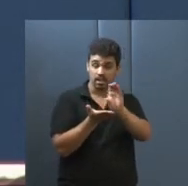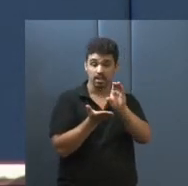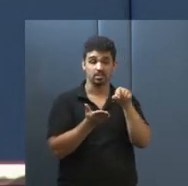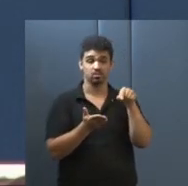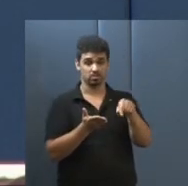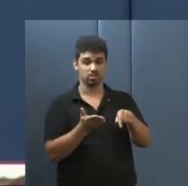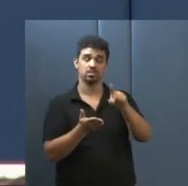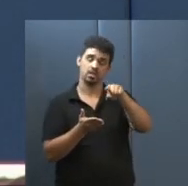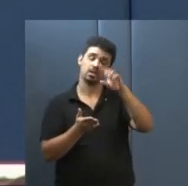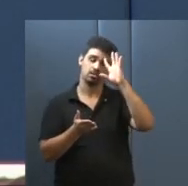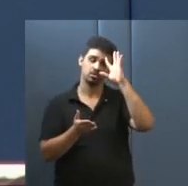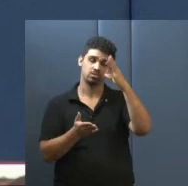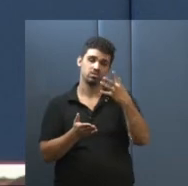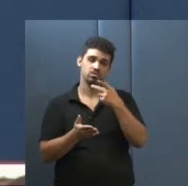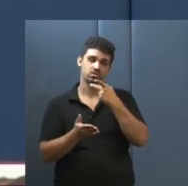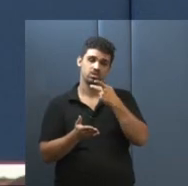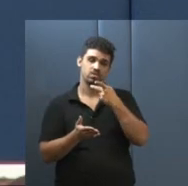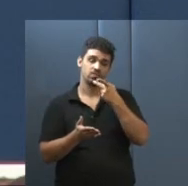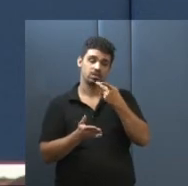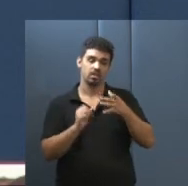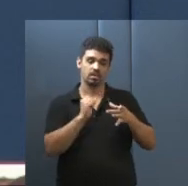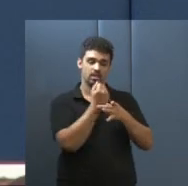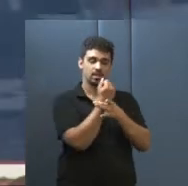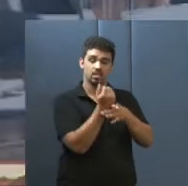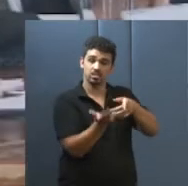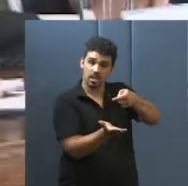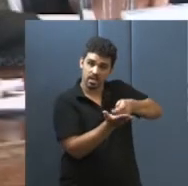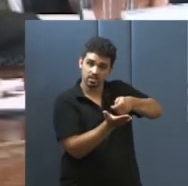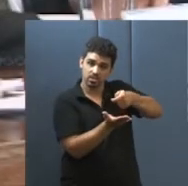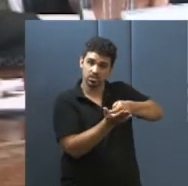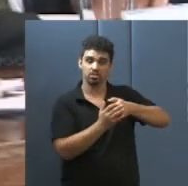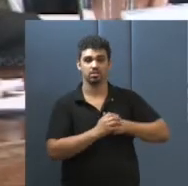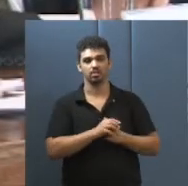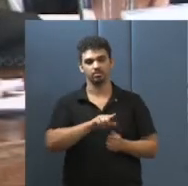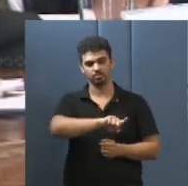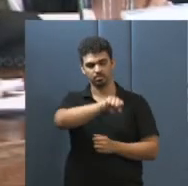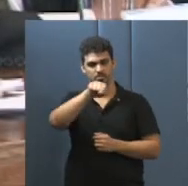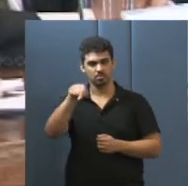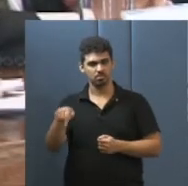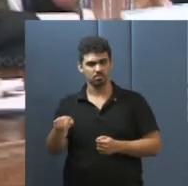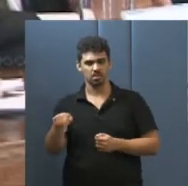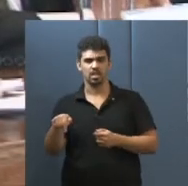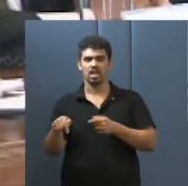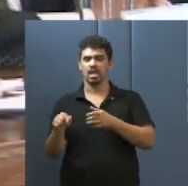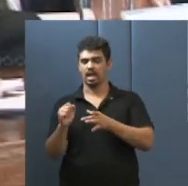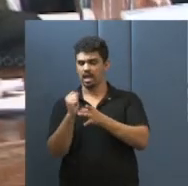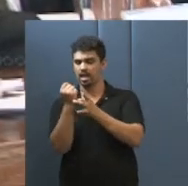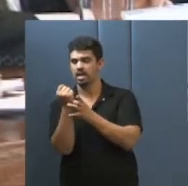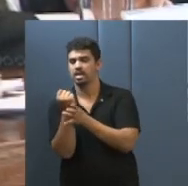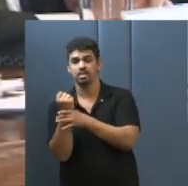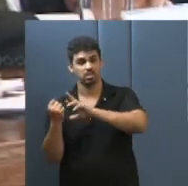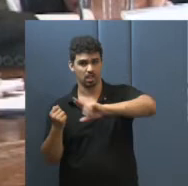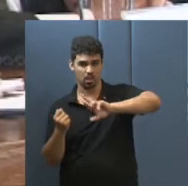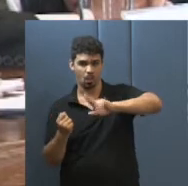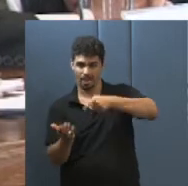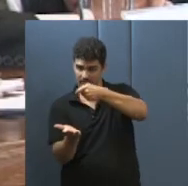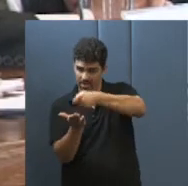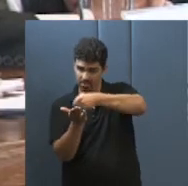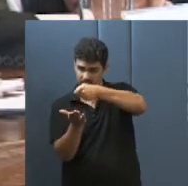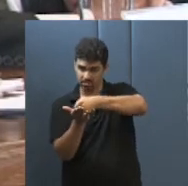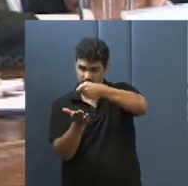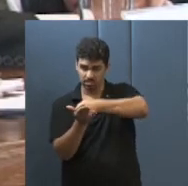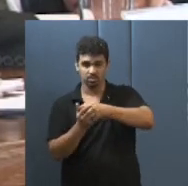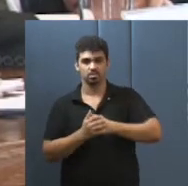é o que nós consideramos hoje garantia exigida. Garantia não exigida, você percorreu todo esse